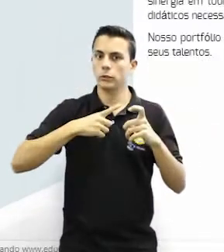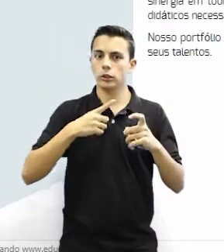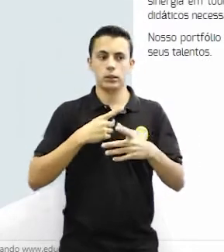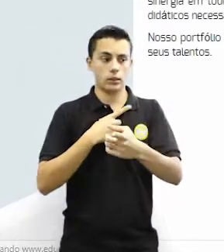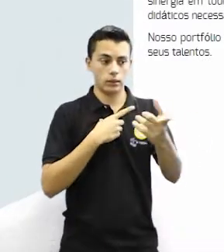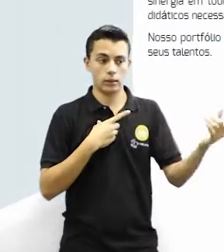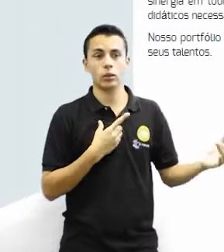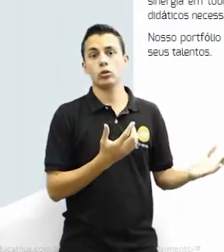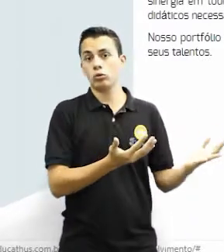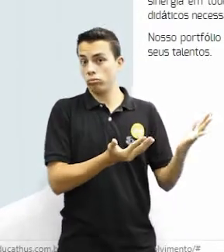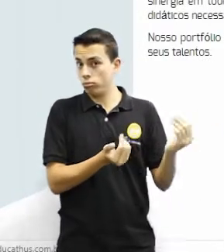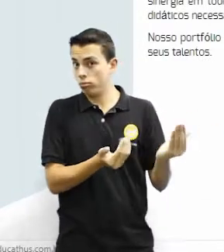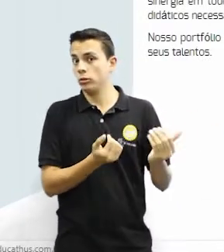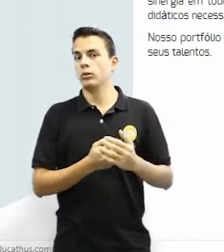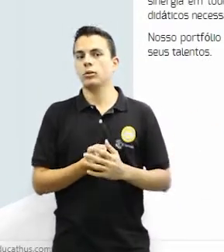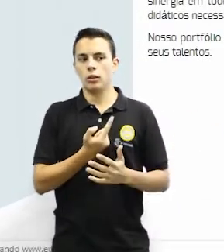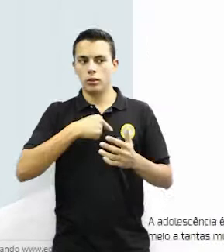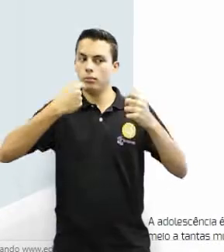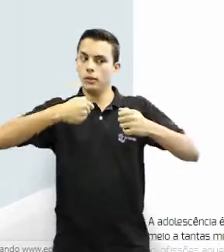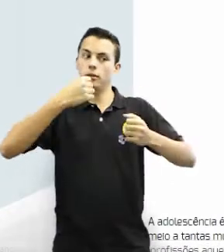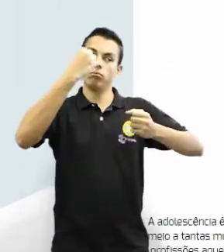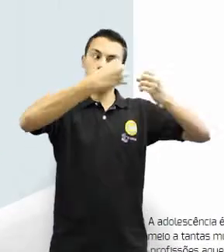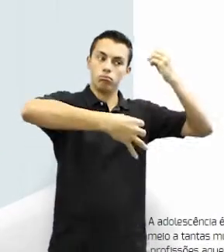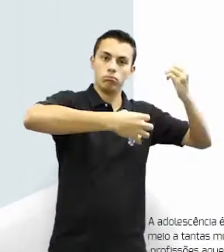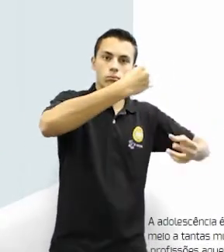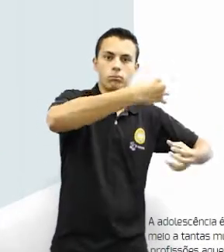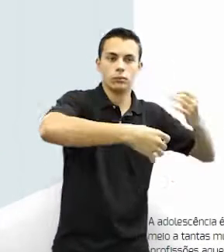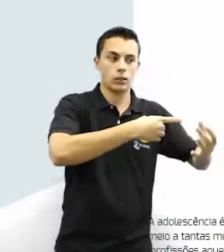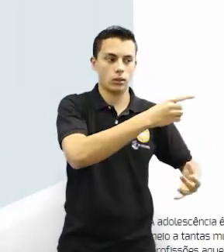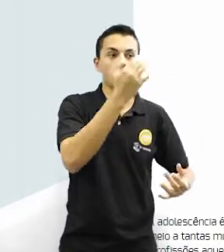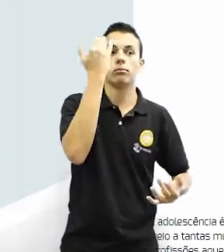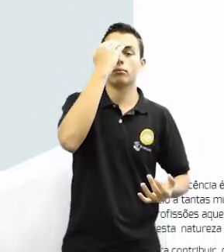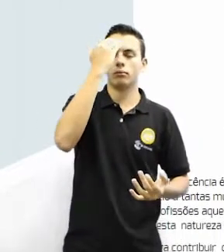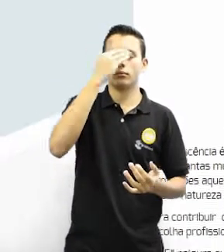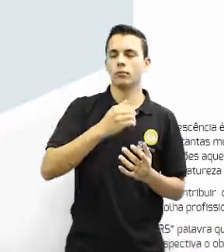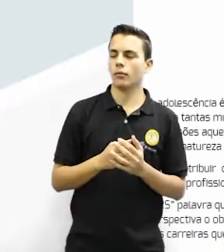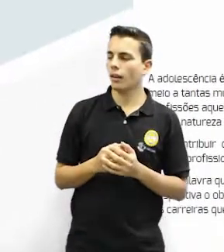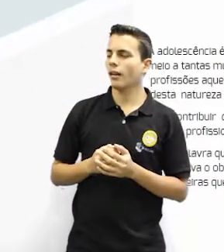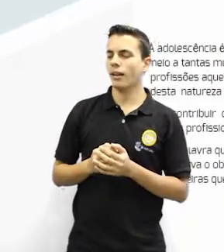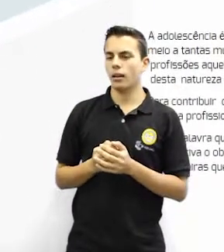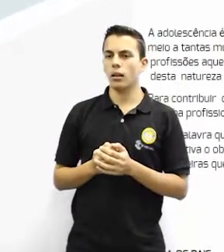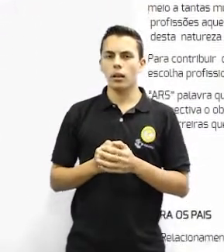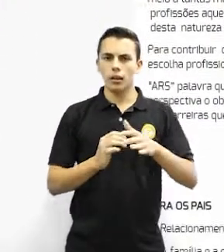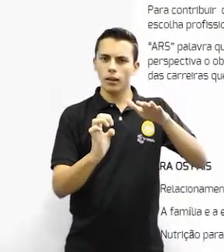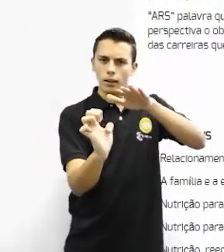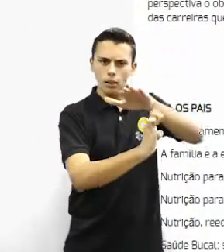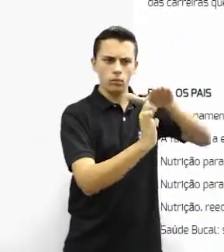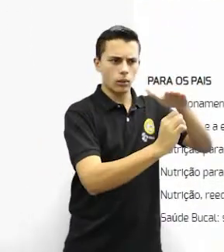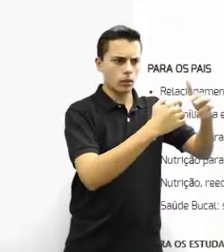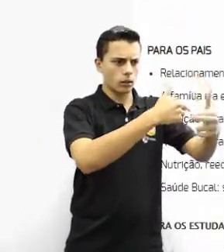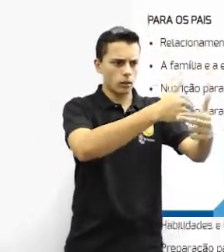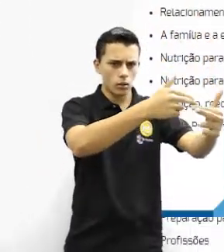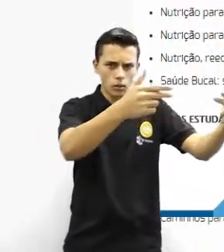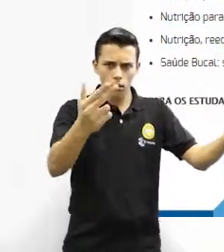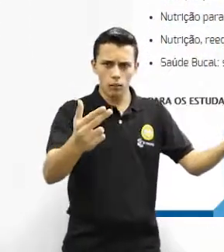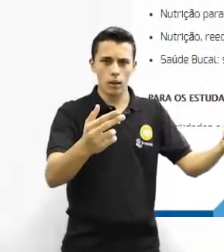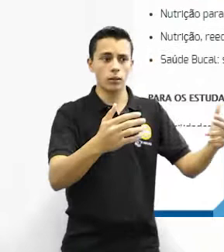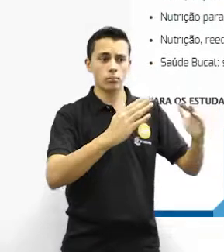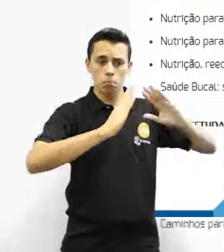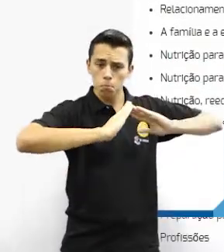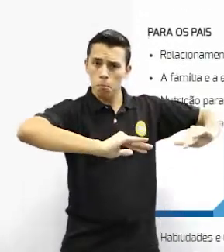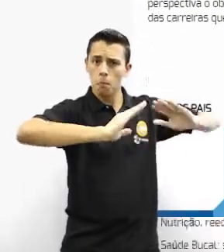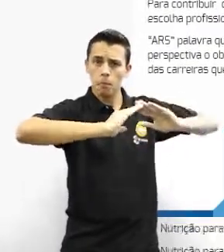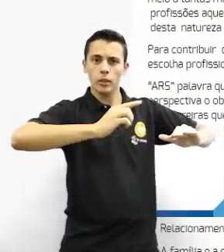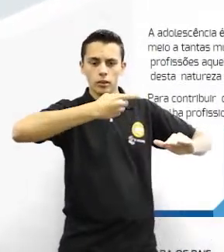E a gente tem que falar disso. As empresas nos procuram muito pedindo para fazer a CIPAT, né? Por isso que esses temas